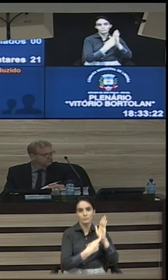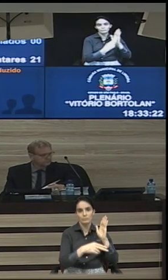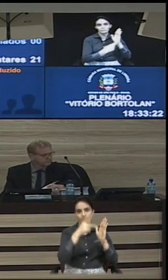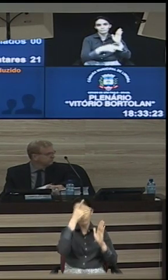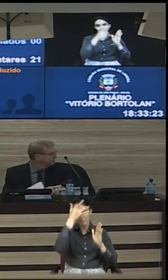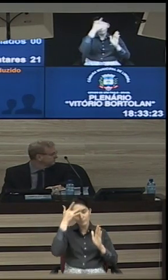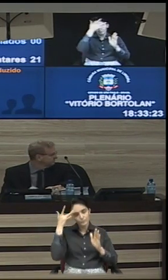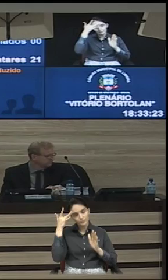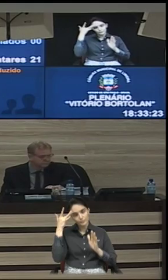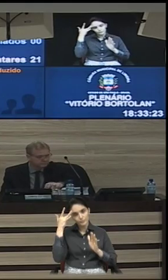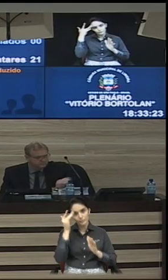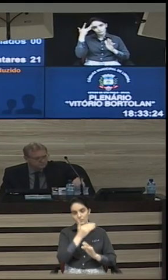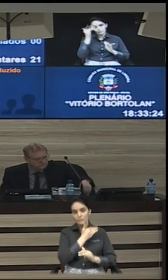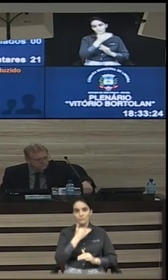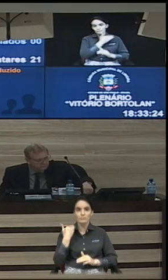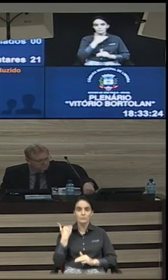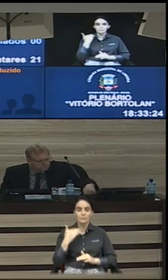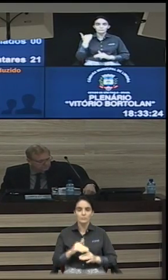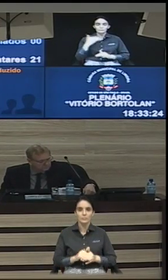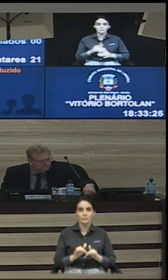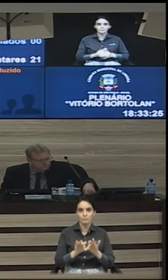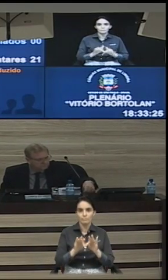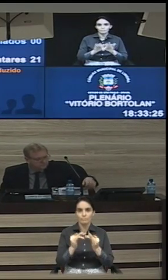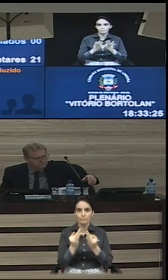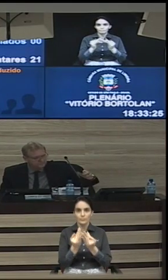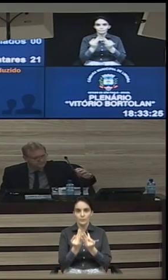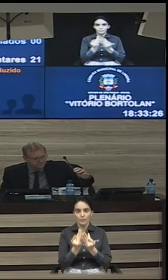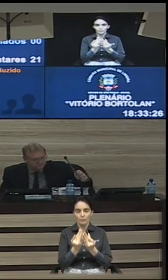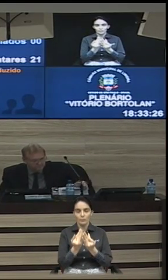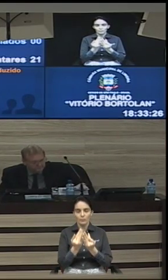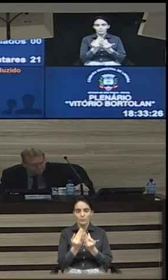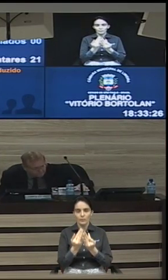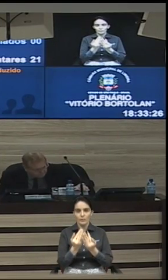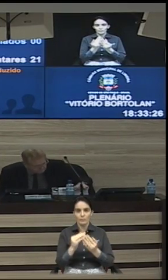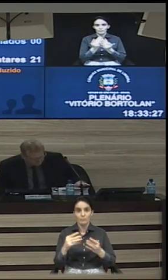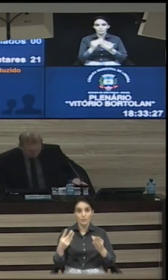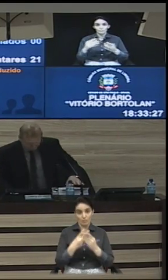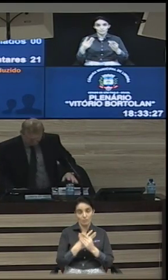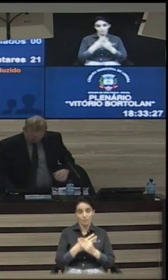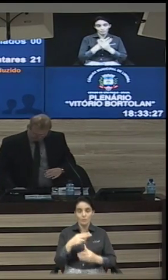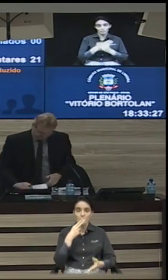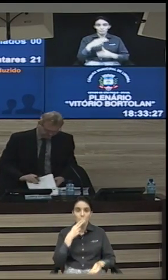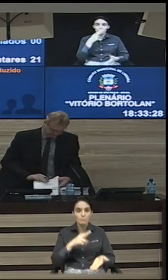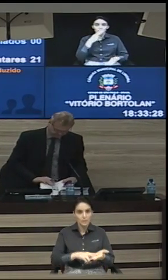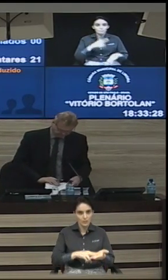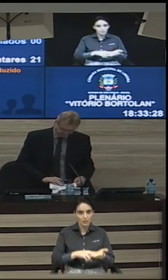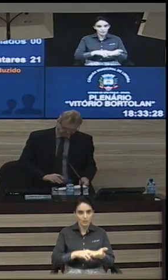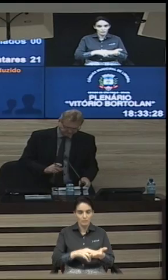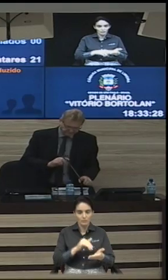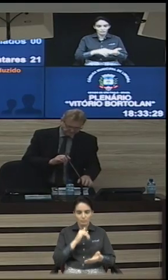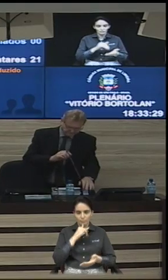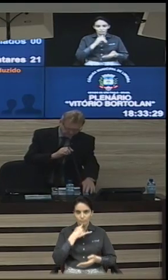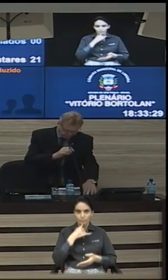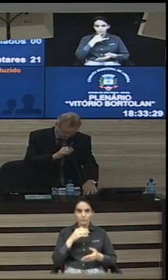semana. Lembrando que todas as famílias receberão cartas com nossas